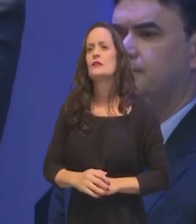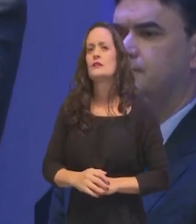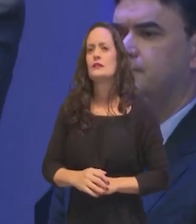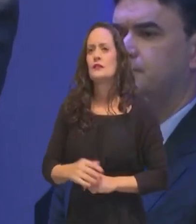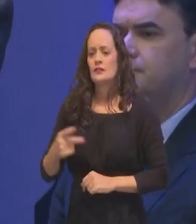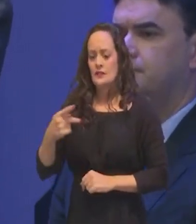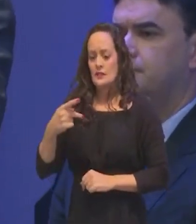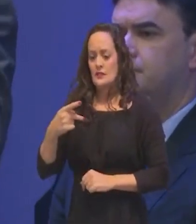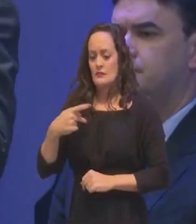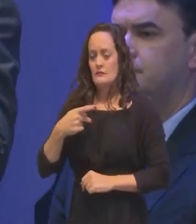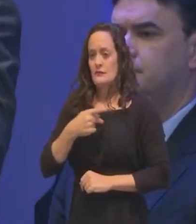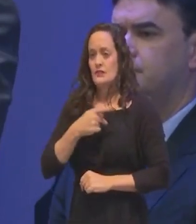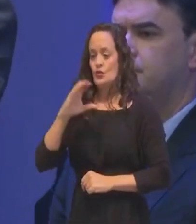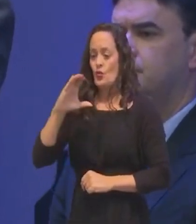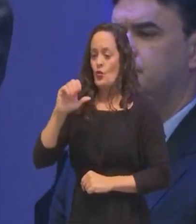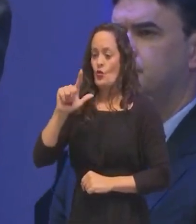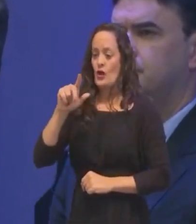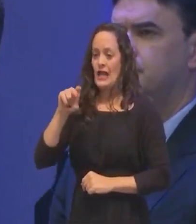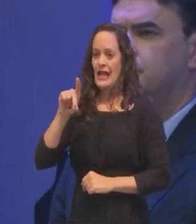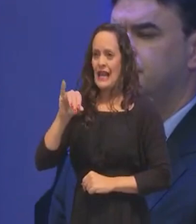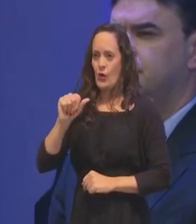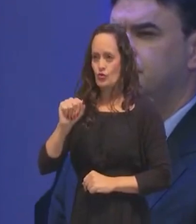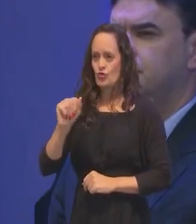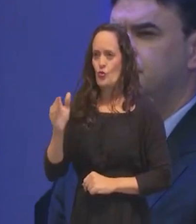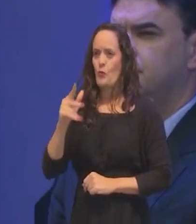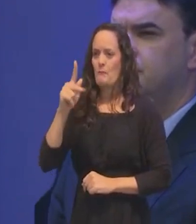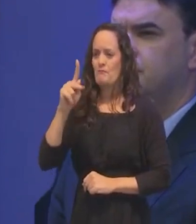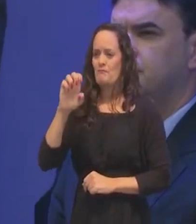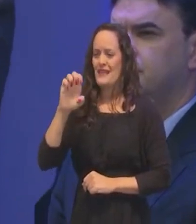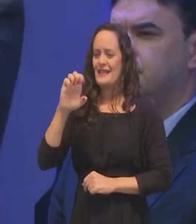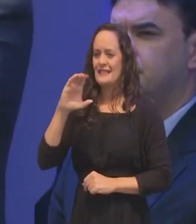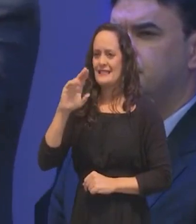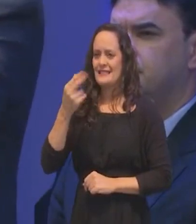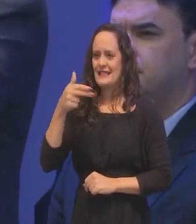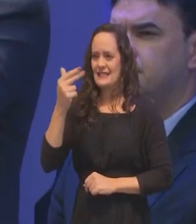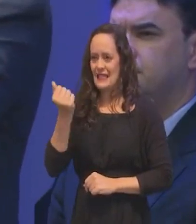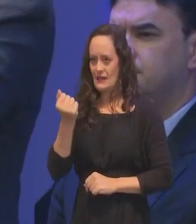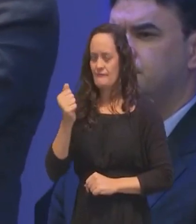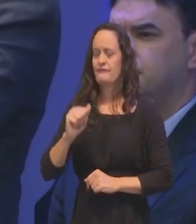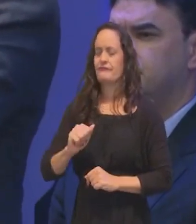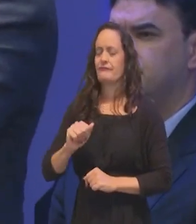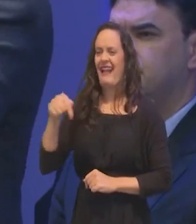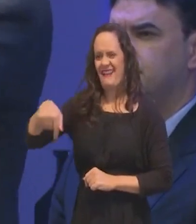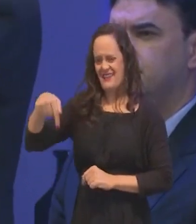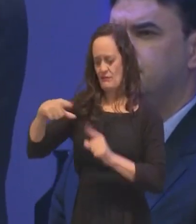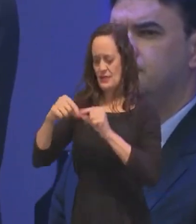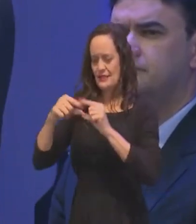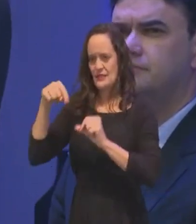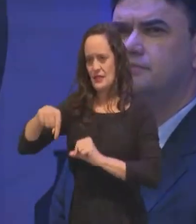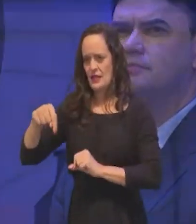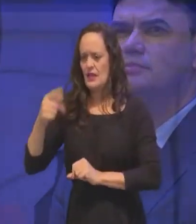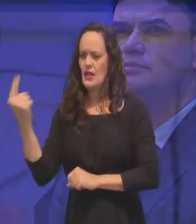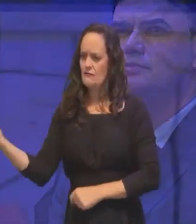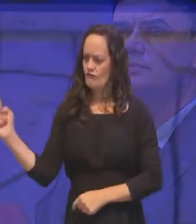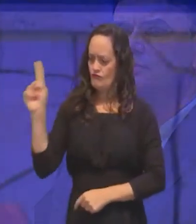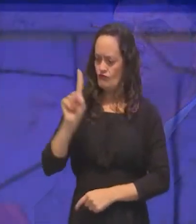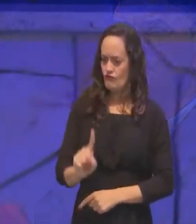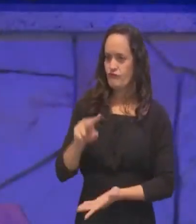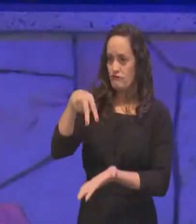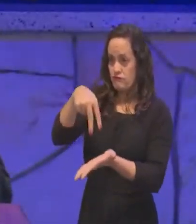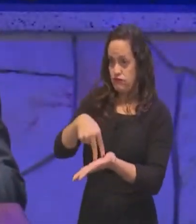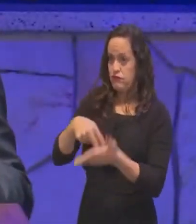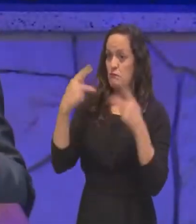Cláudio Peçanha, que quando era diretor executivo da nossa convenção aqui, no Distrito Federal, ele contou aqui neste púlpito que,